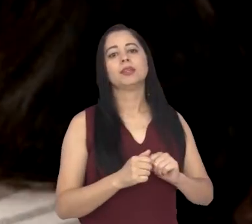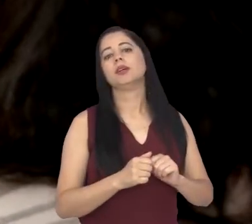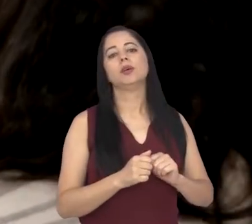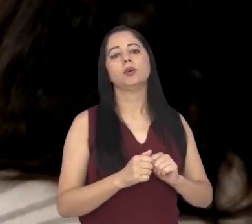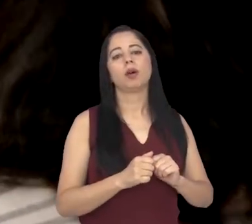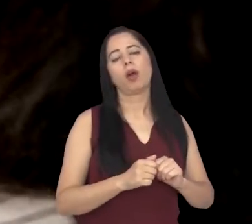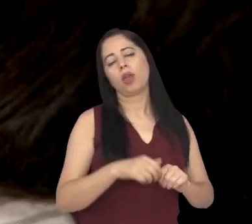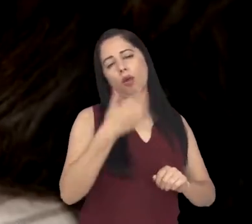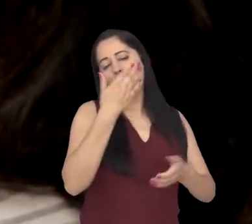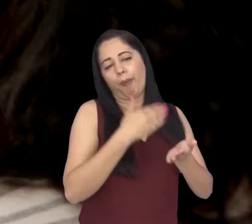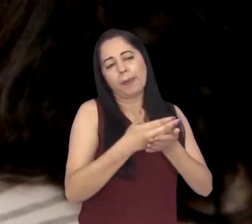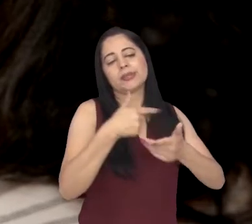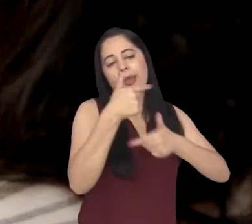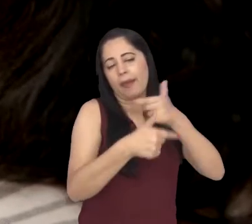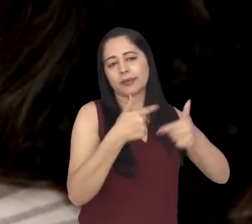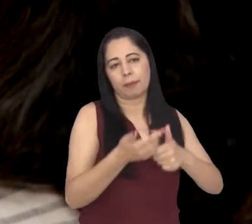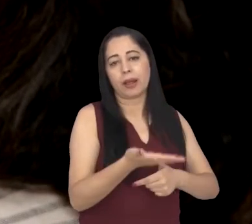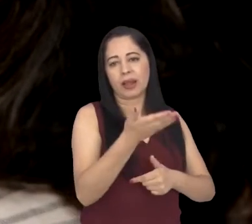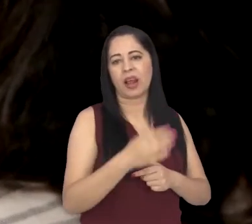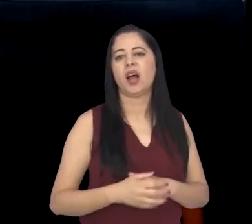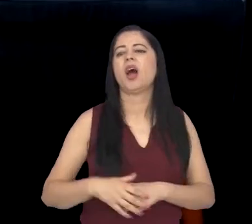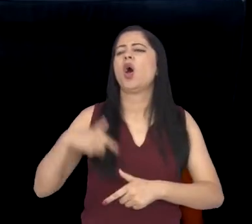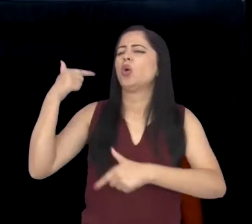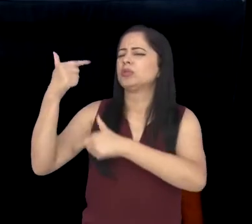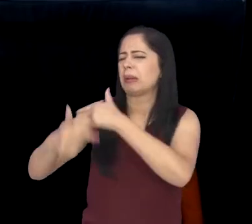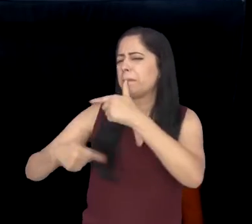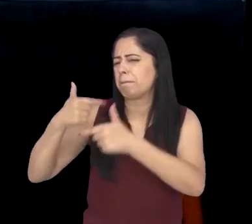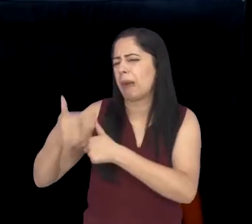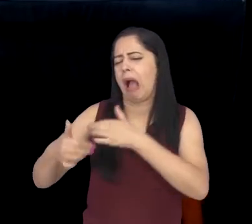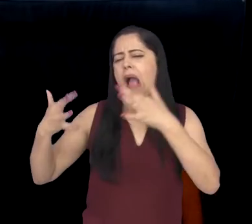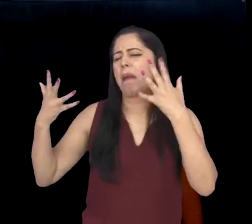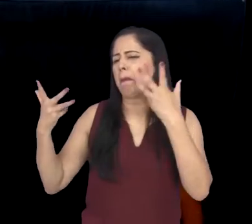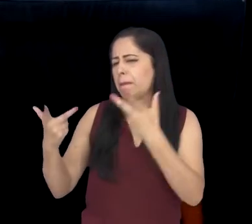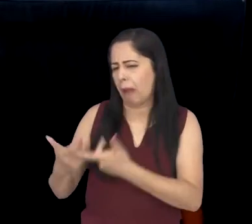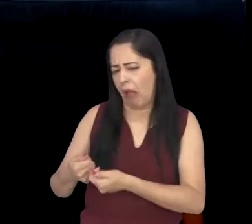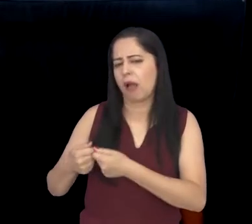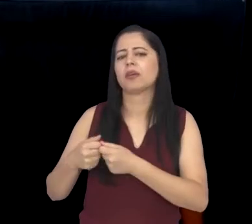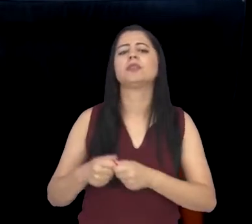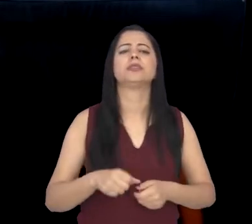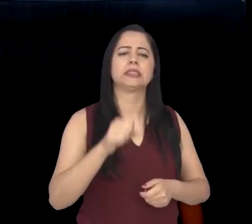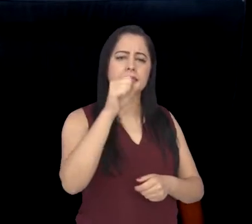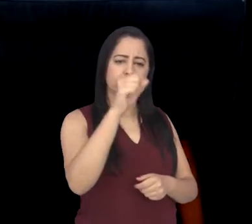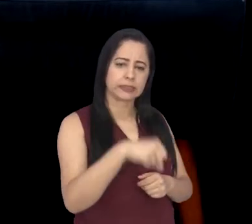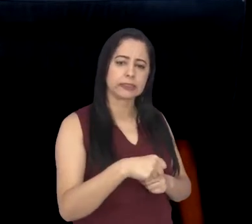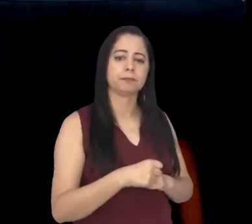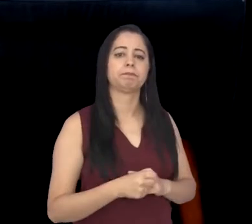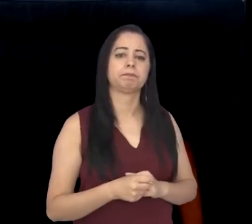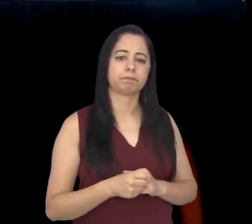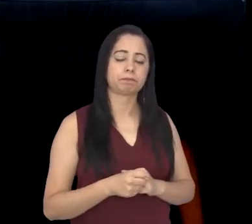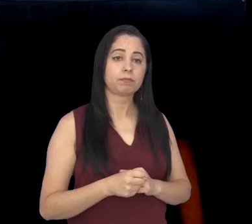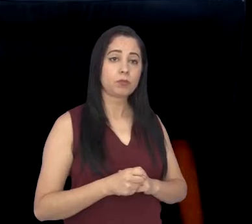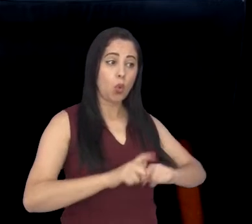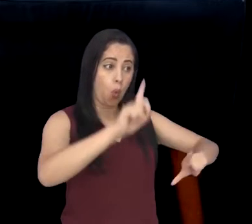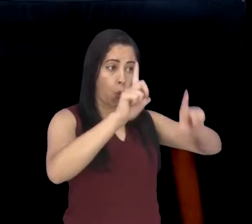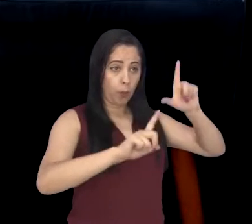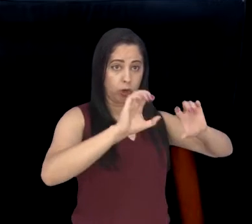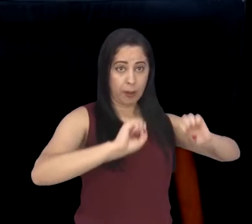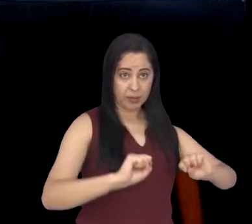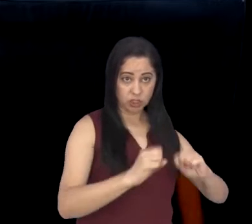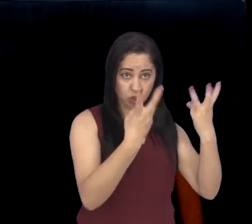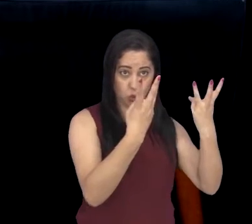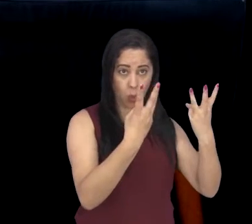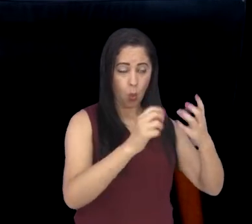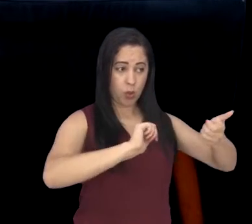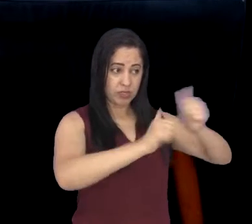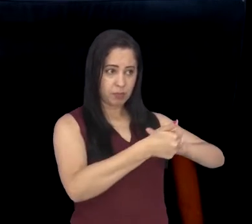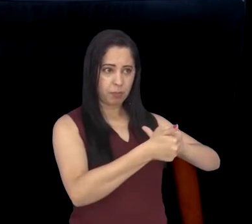desandou para o bem, né? Quer dizer, aí muito trabalho, né? Muito trabalho. Sim, Show de Esporte era muito trabalho.